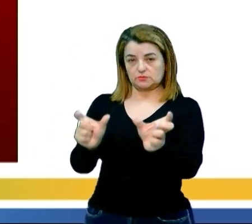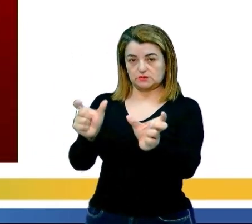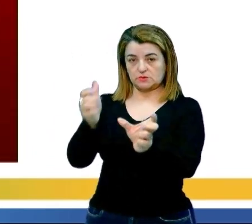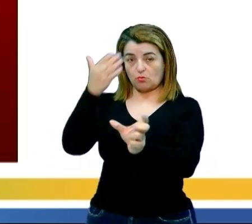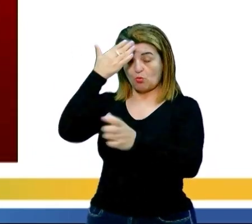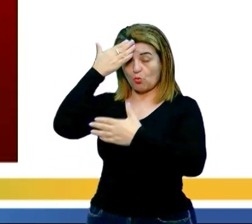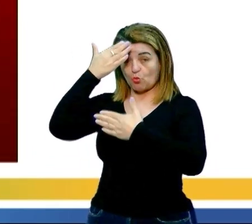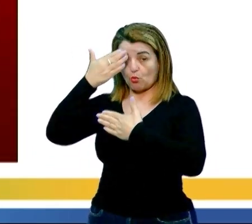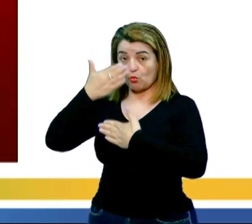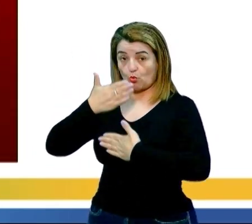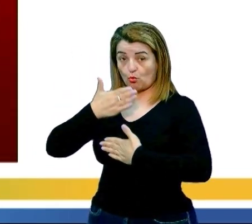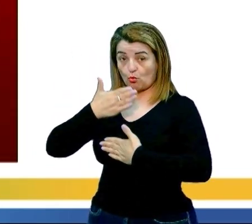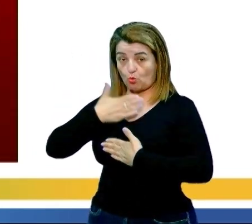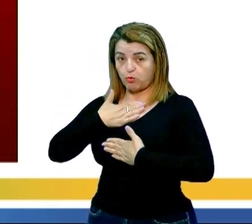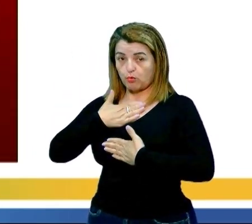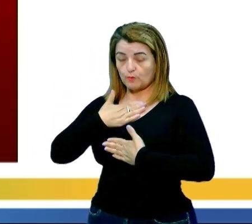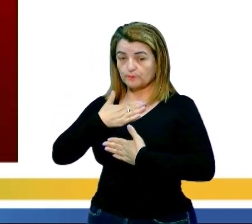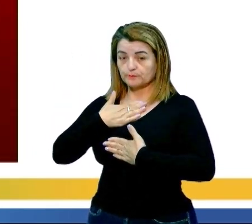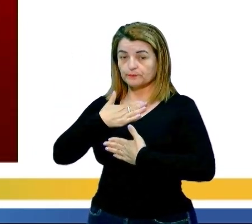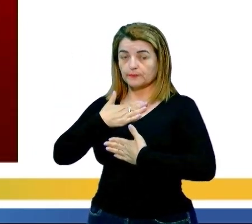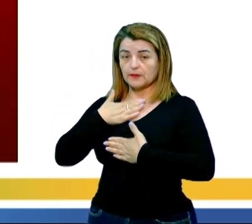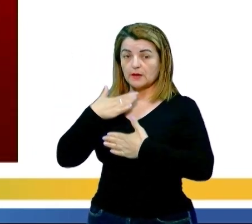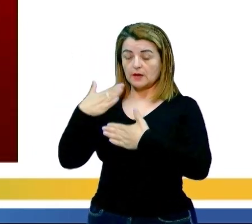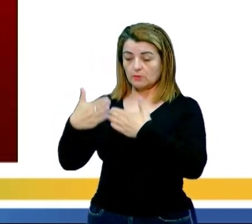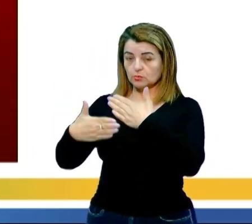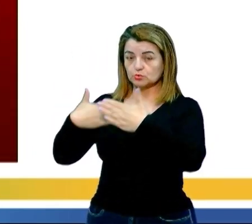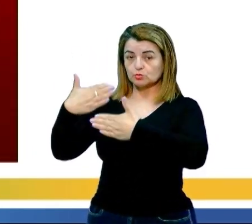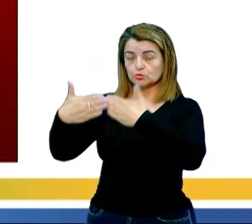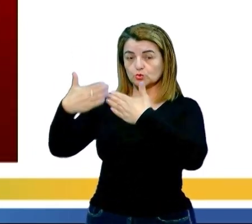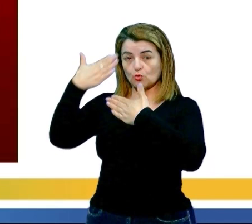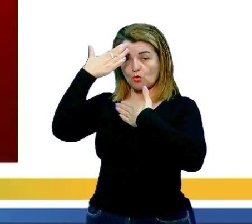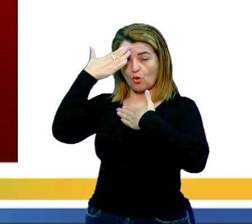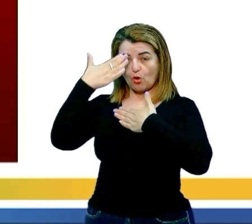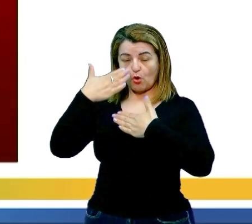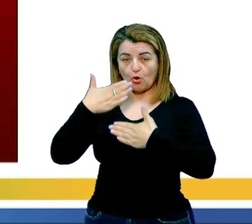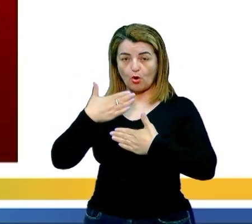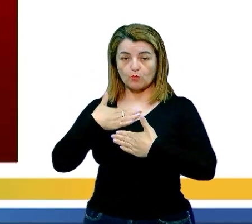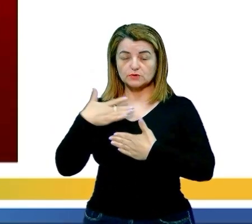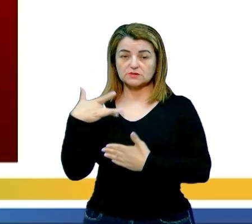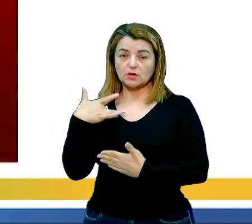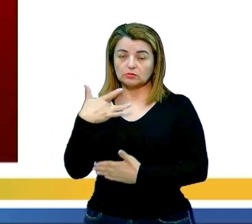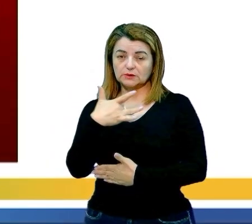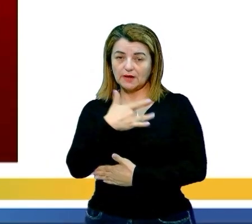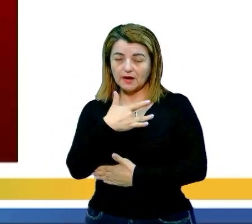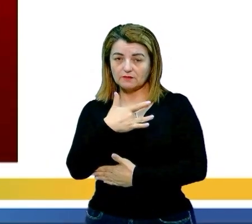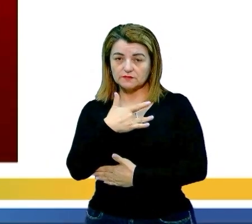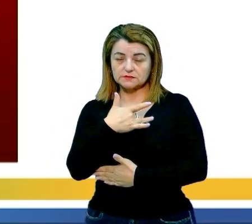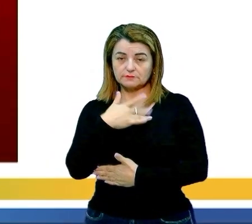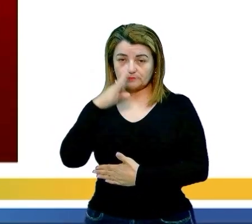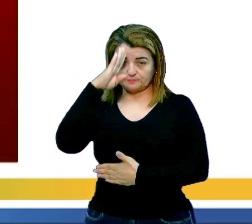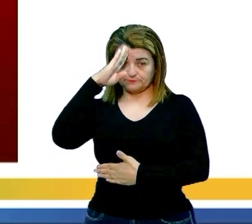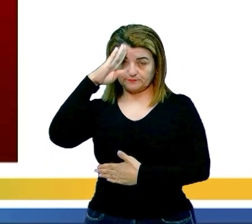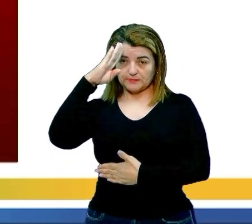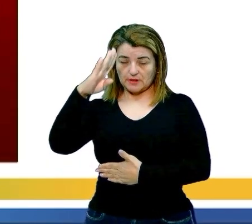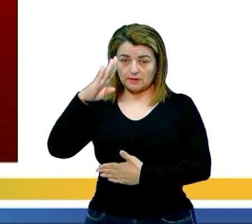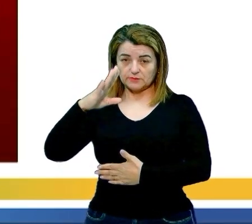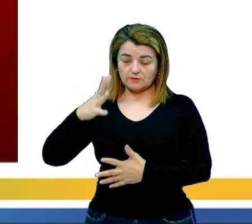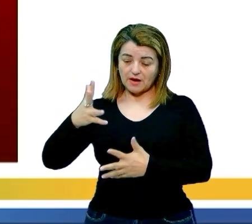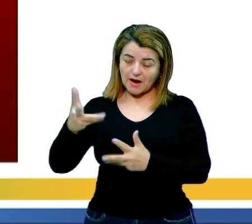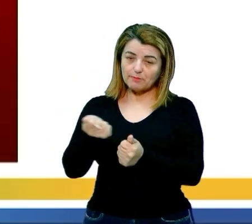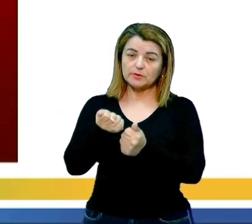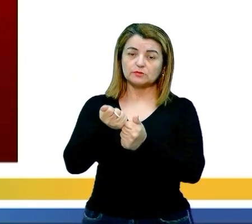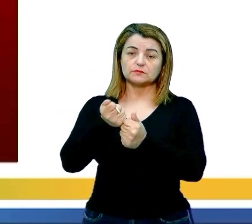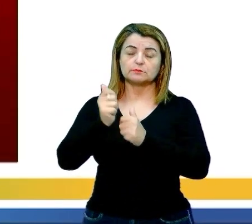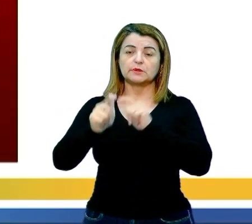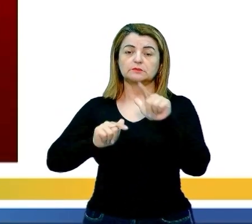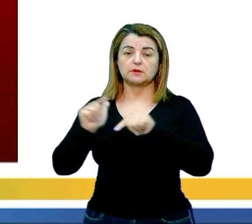coletividade. Qual é o objetivo? Produzir corpos dóceis, úteis, saudáveis, principalmente aptos para o